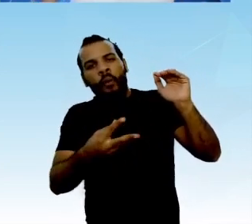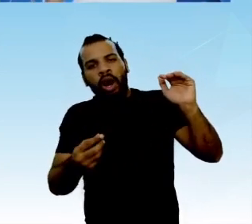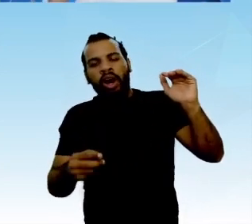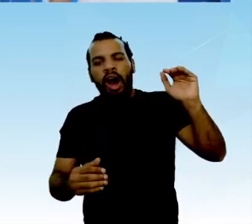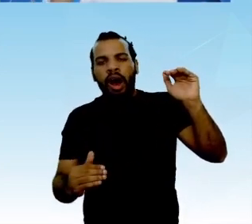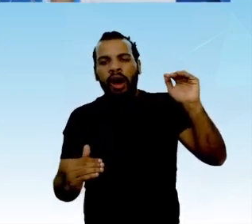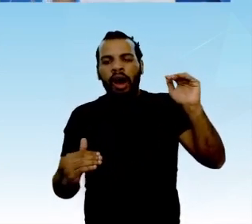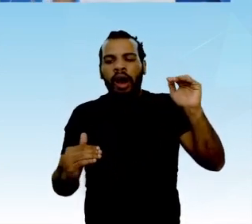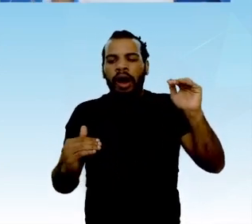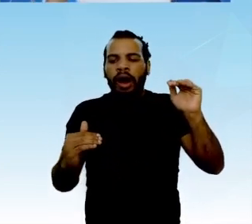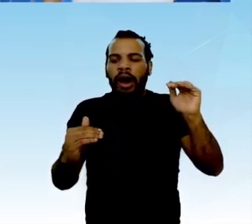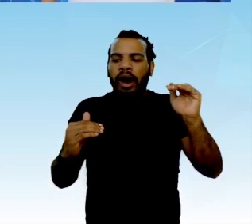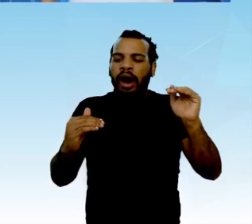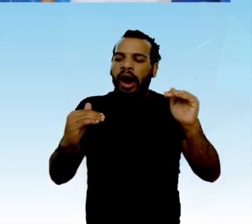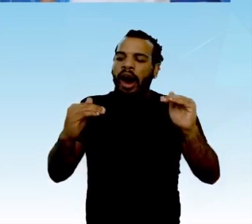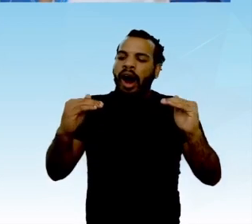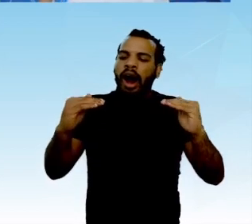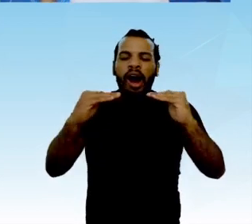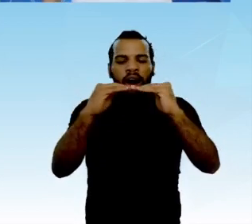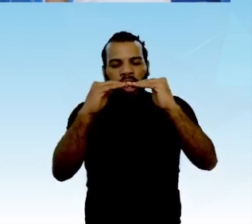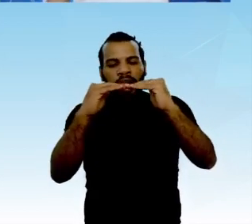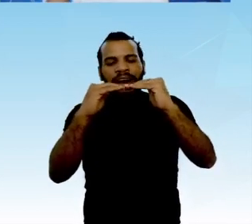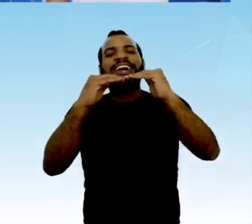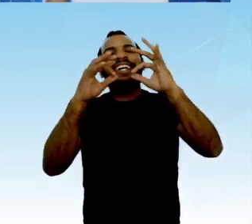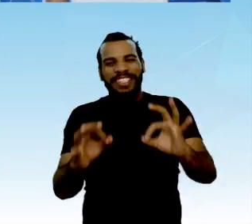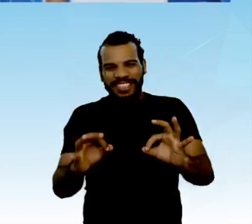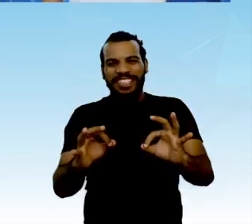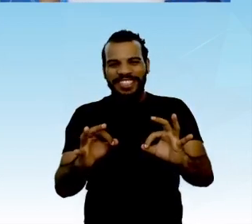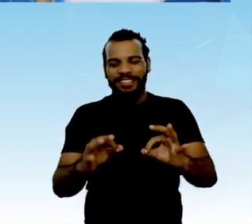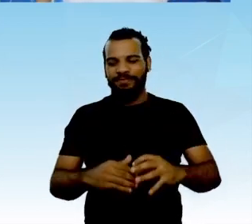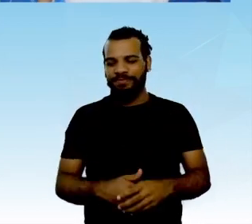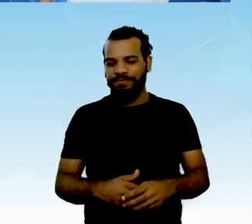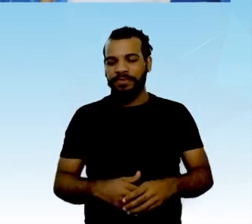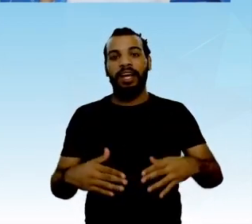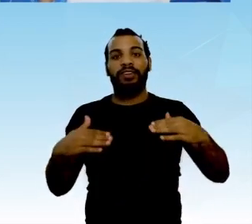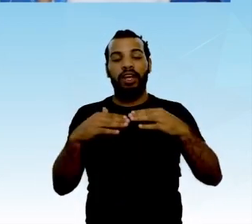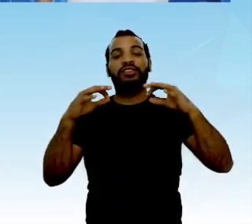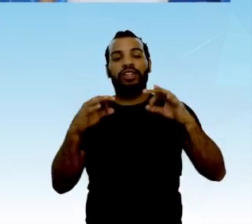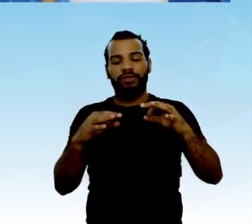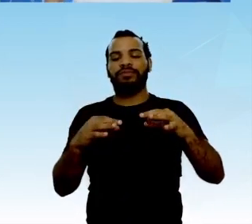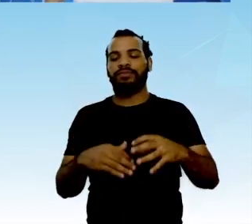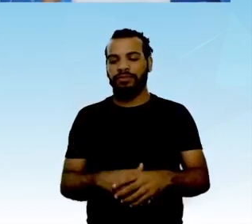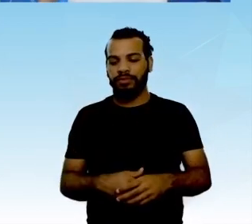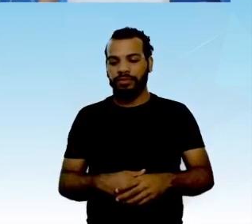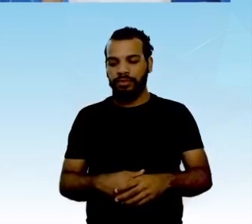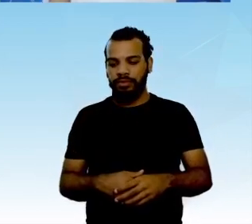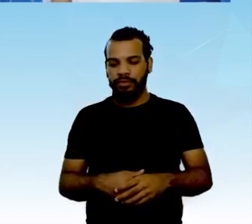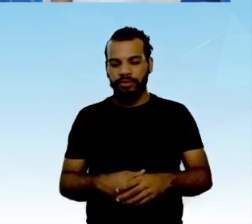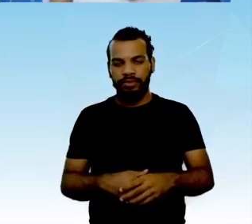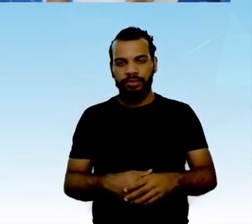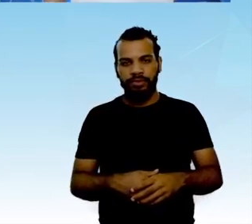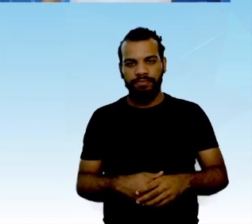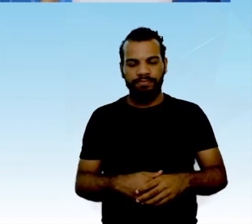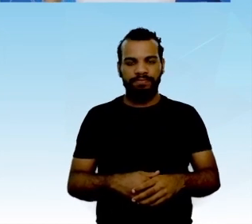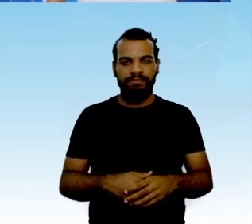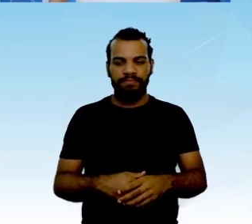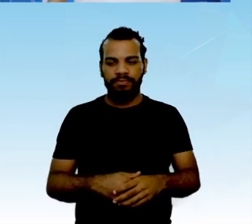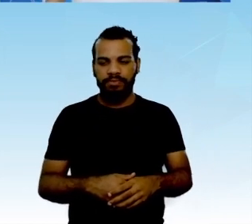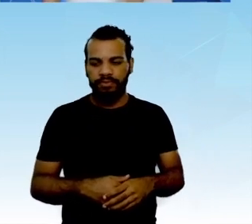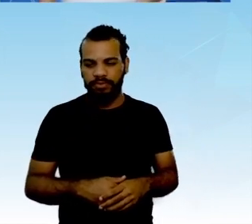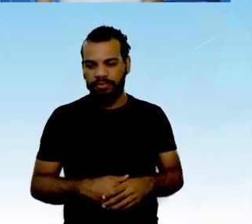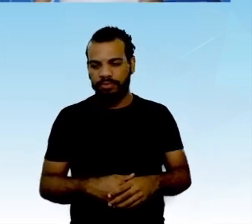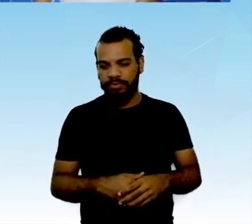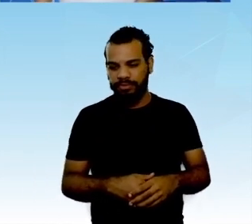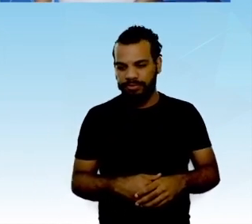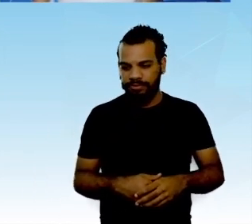Enquanto acontecer diferença de temperatura, haverá transferência de energia térmica. Olha o